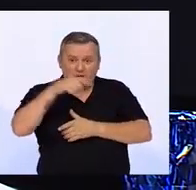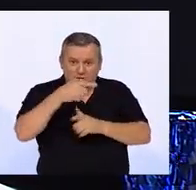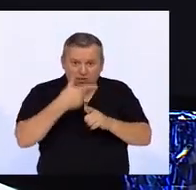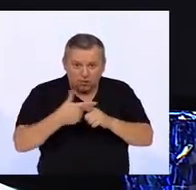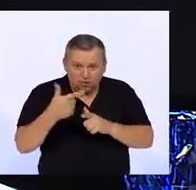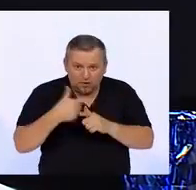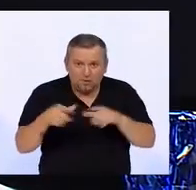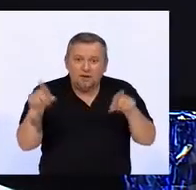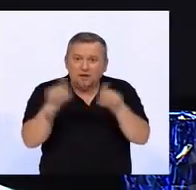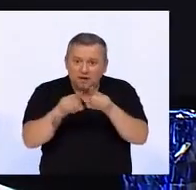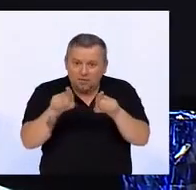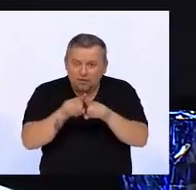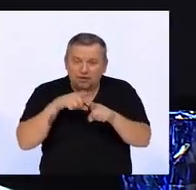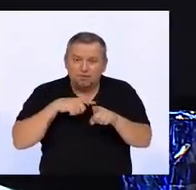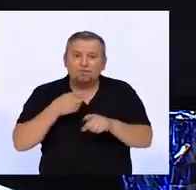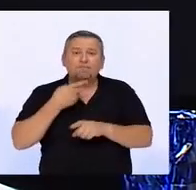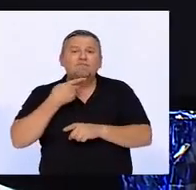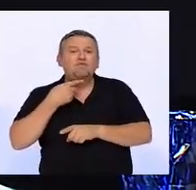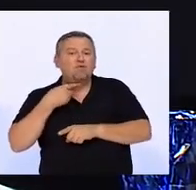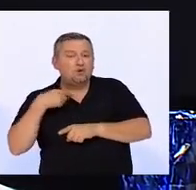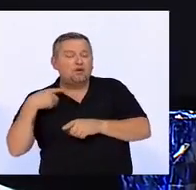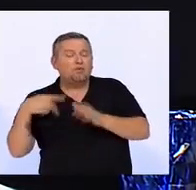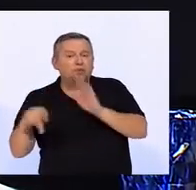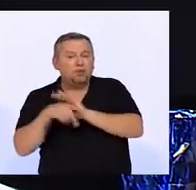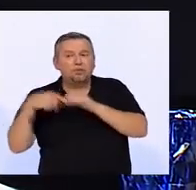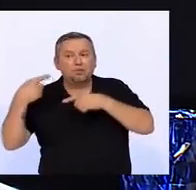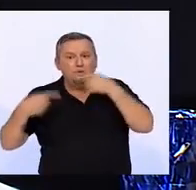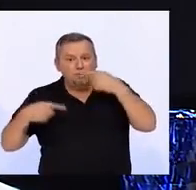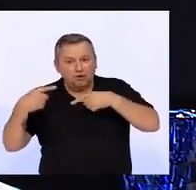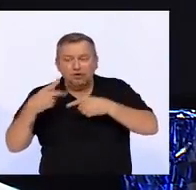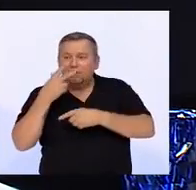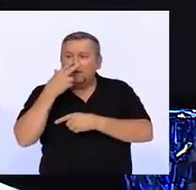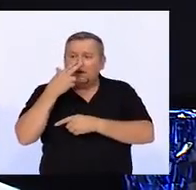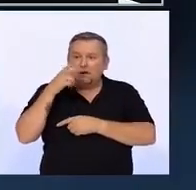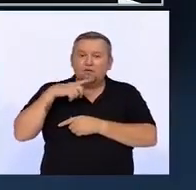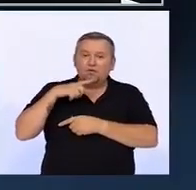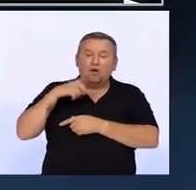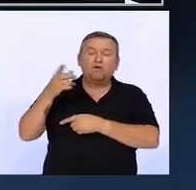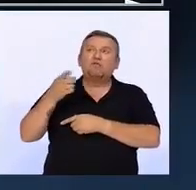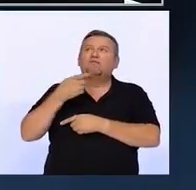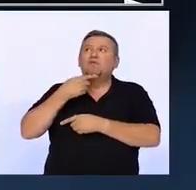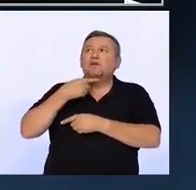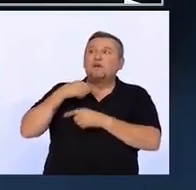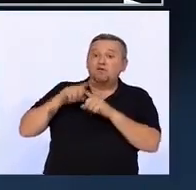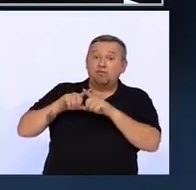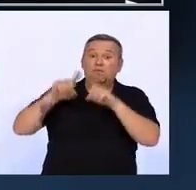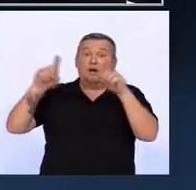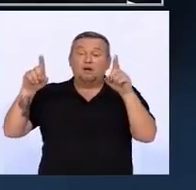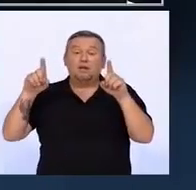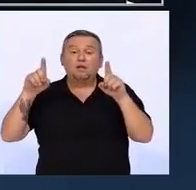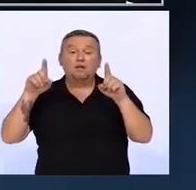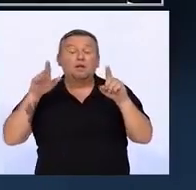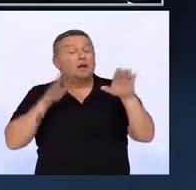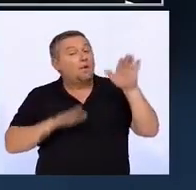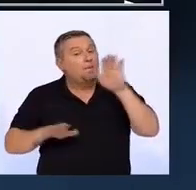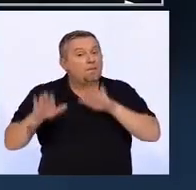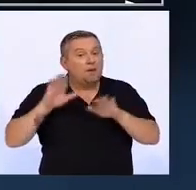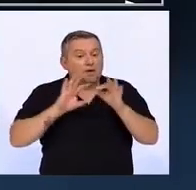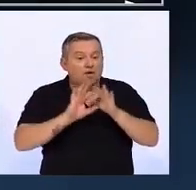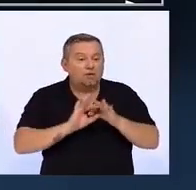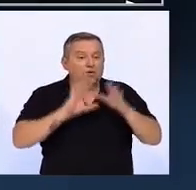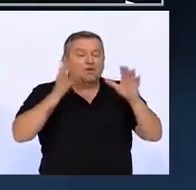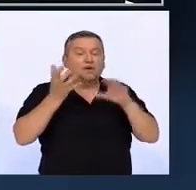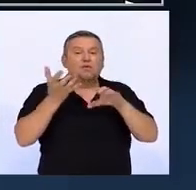questões também parte de uma vontade política. Parece só questão de vontade, mas depende tudo da aprovação